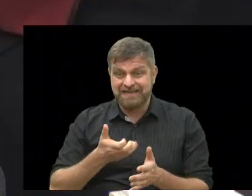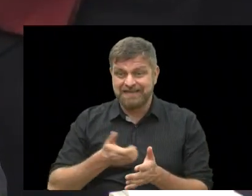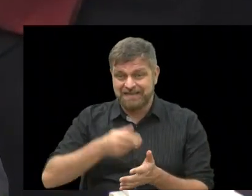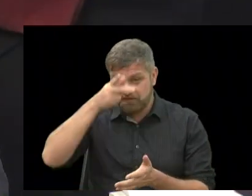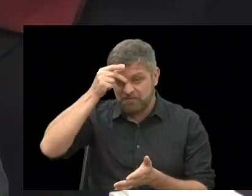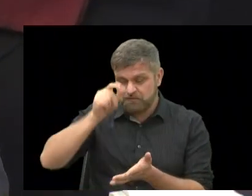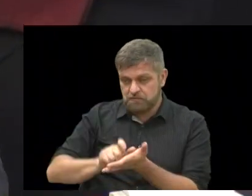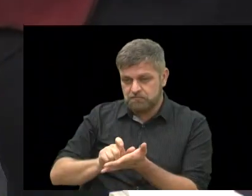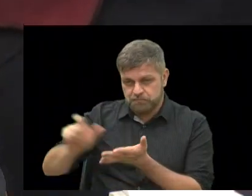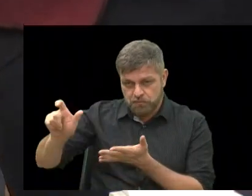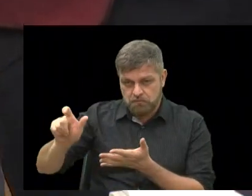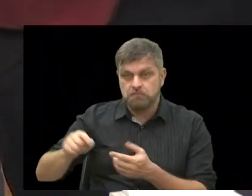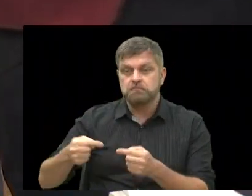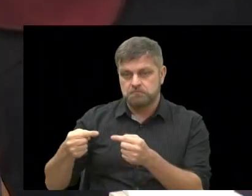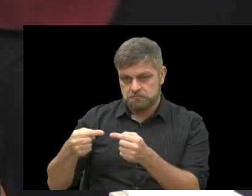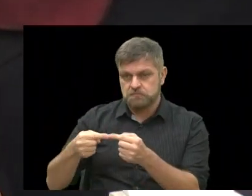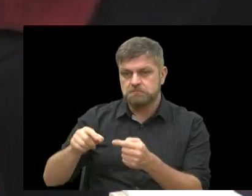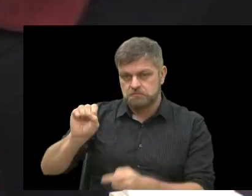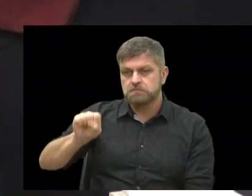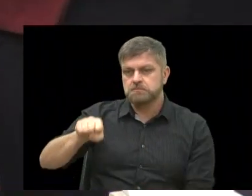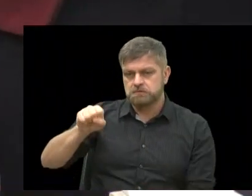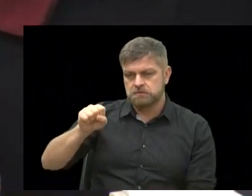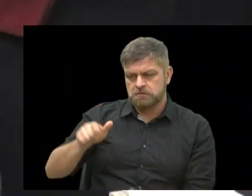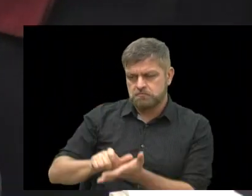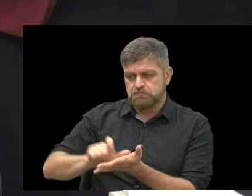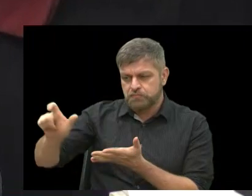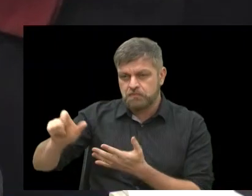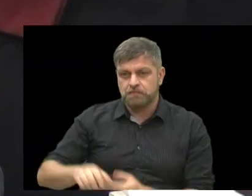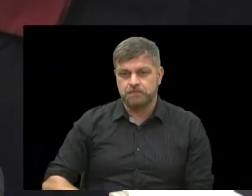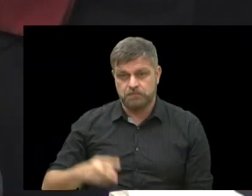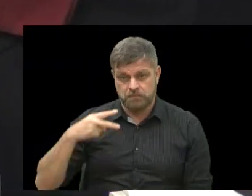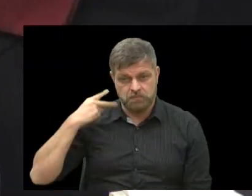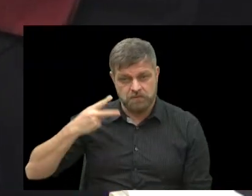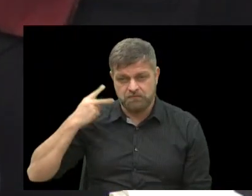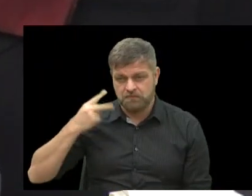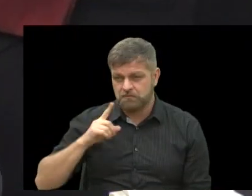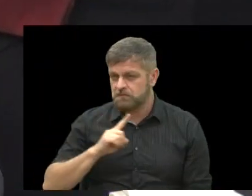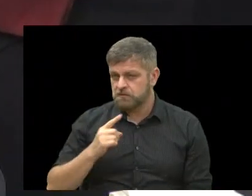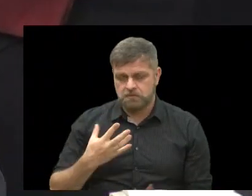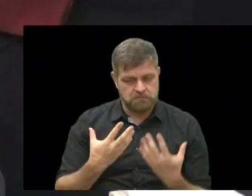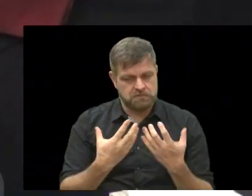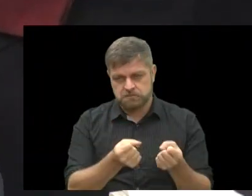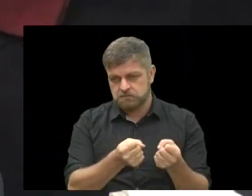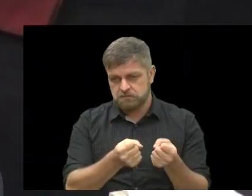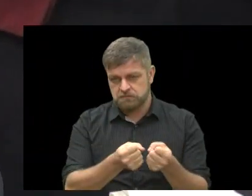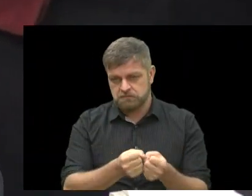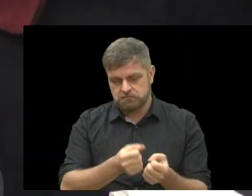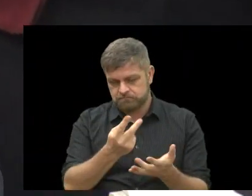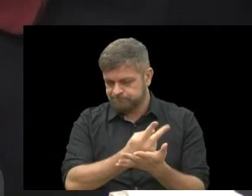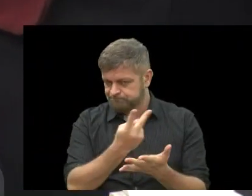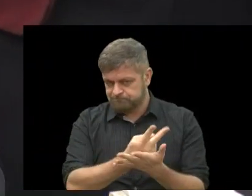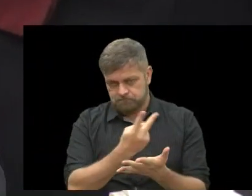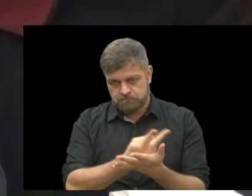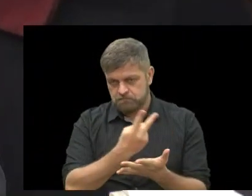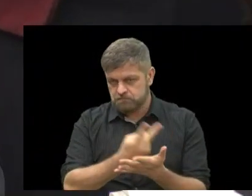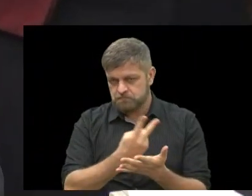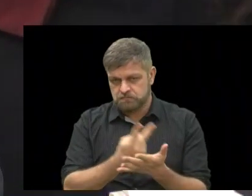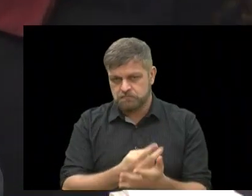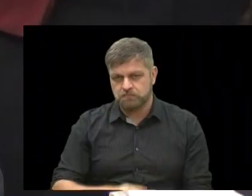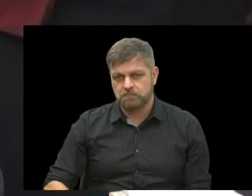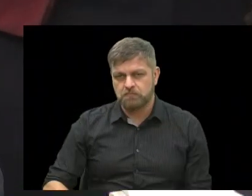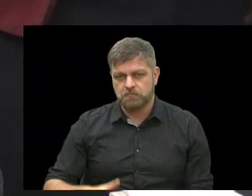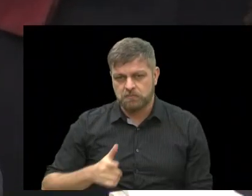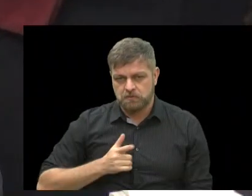prefeito, votarão sim. Os senhores vereadores contrários à denúncia, que